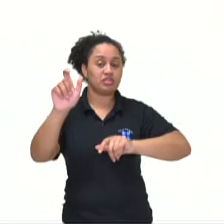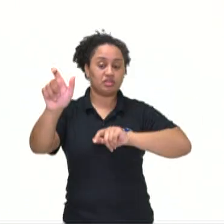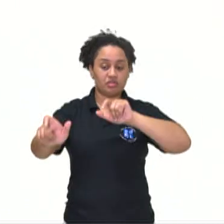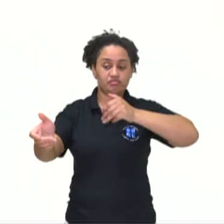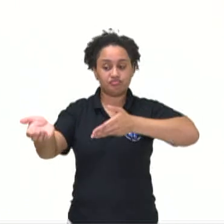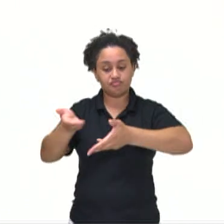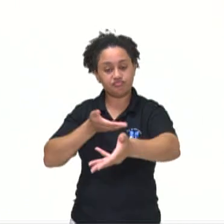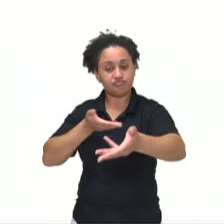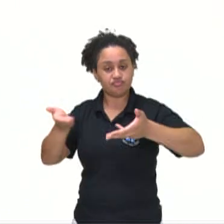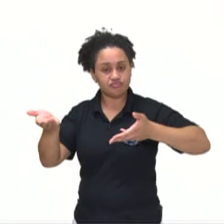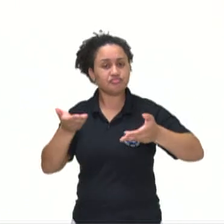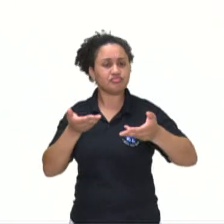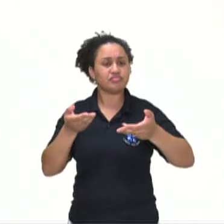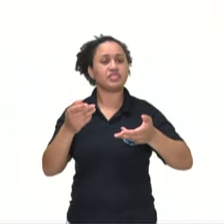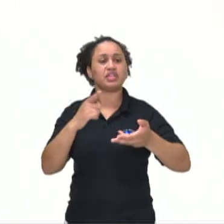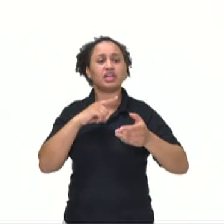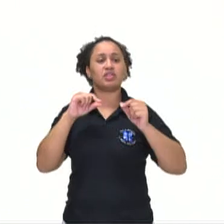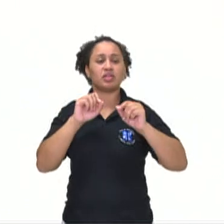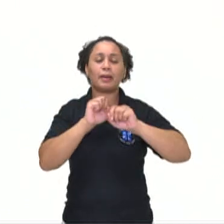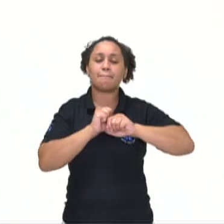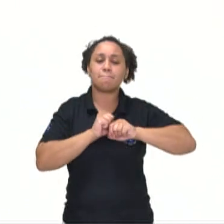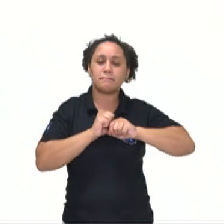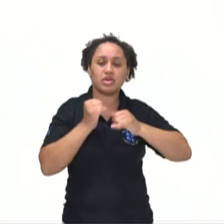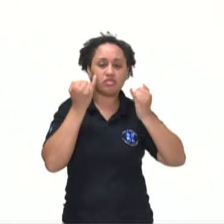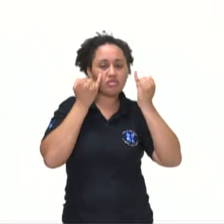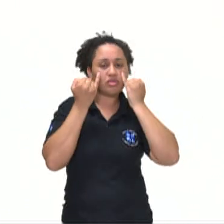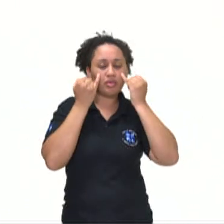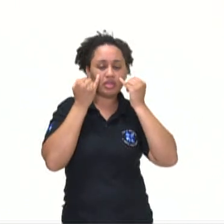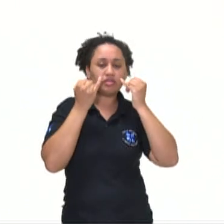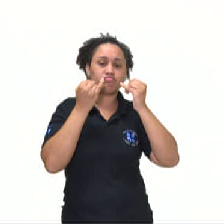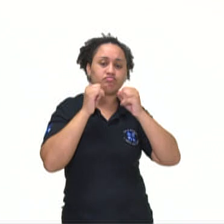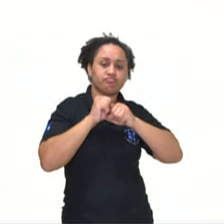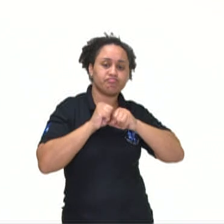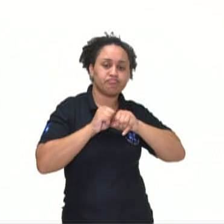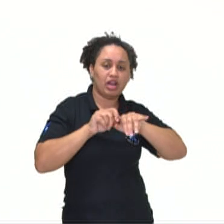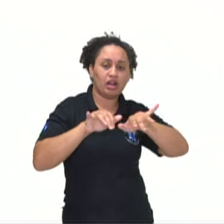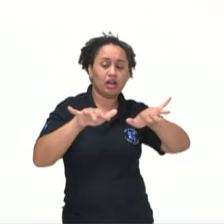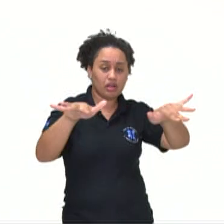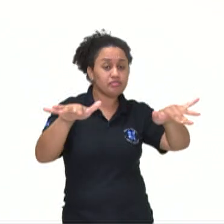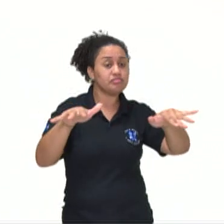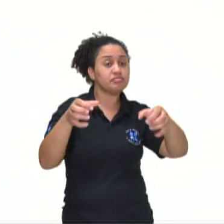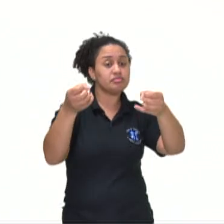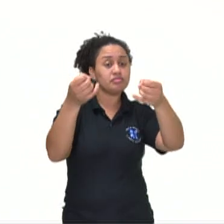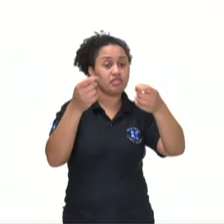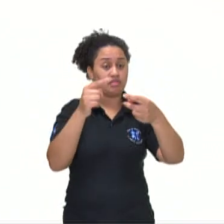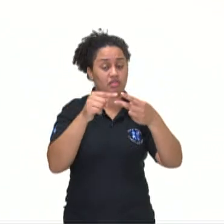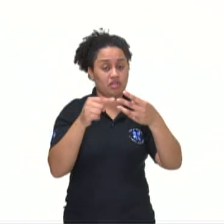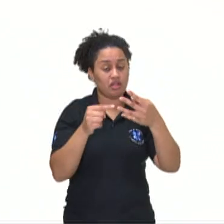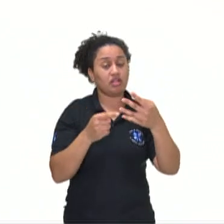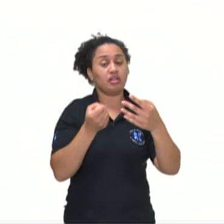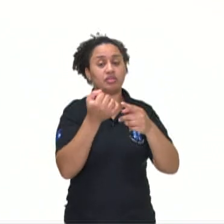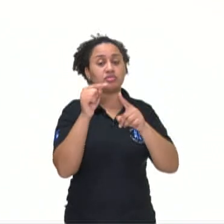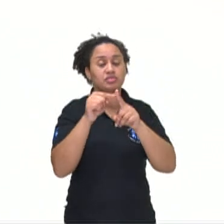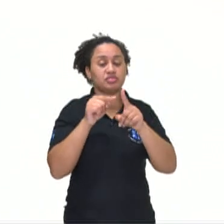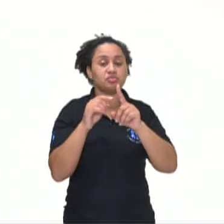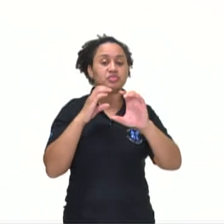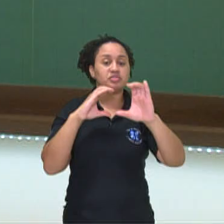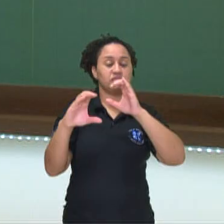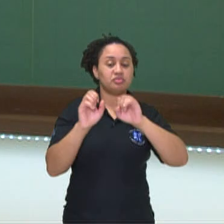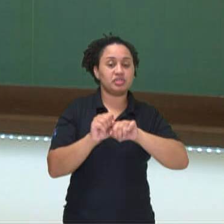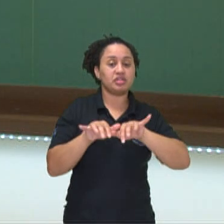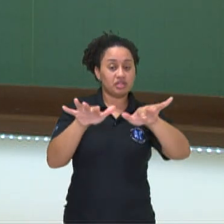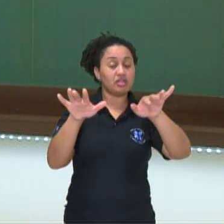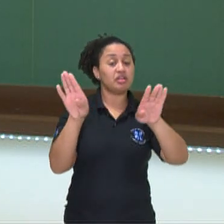indivíduos, propiciando a difusão de informações, cite alguns meios de comunicação de massa e suas